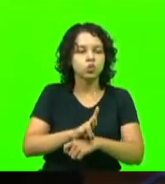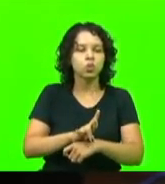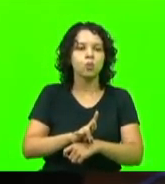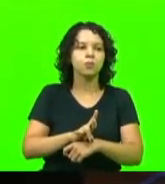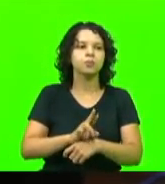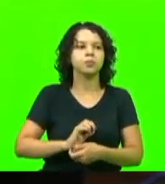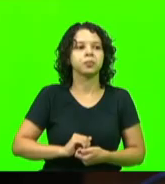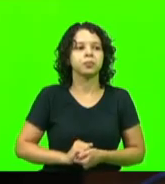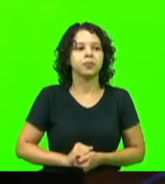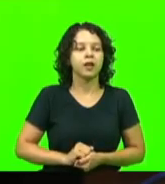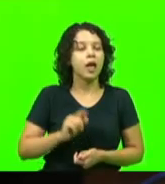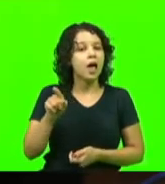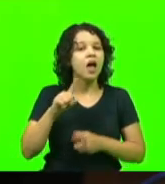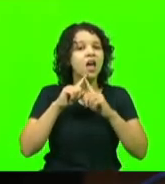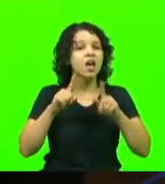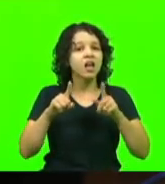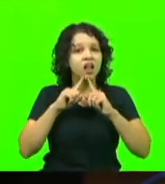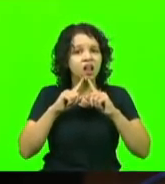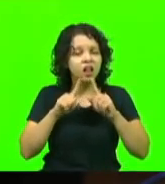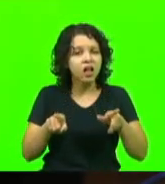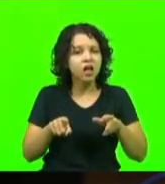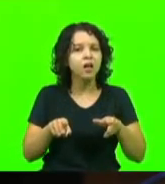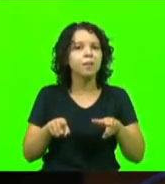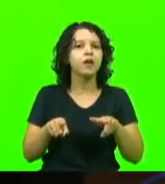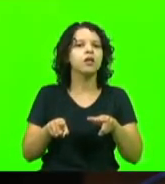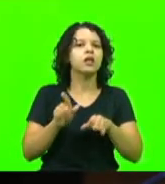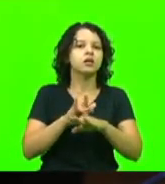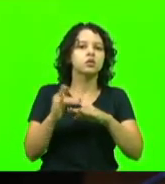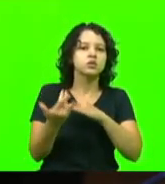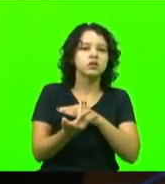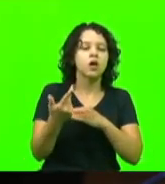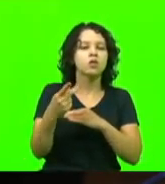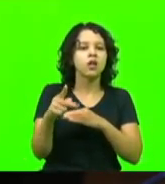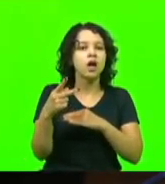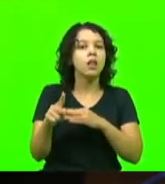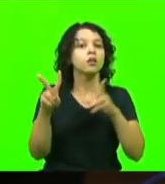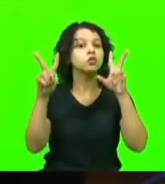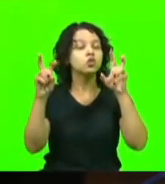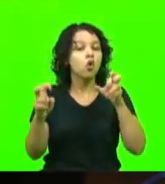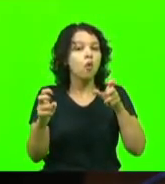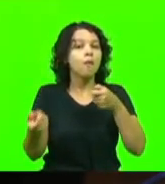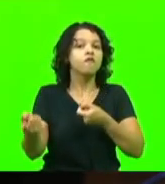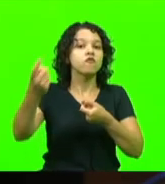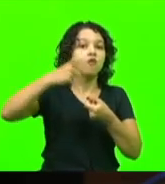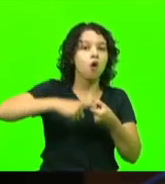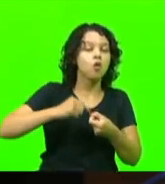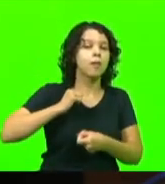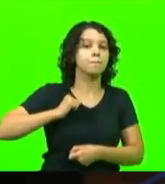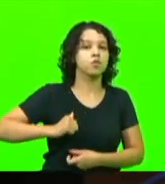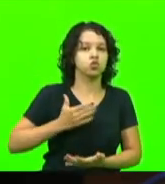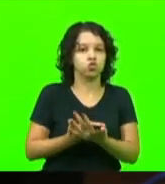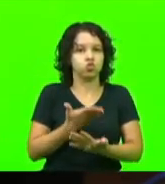E ela reclama, com muita razão, na sua rede social, sobre o retorno das bolsas de estudo para o curso de